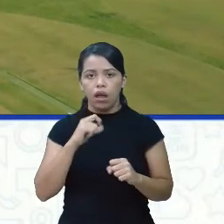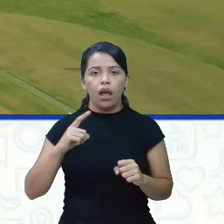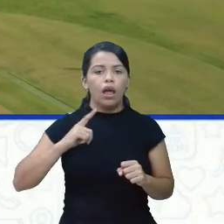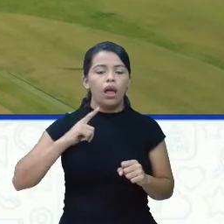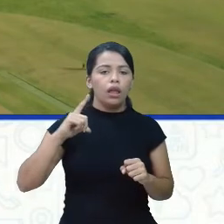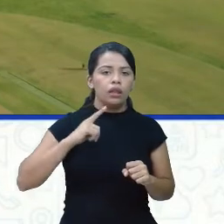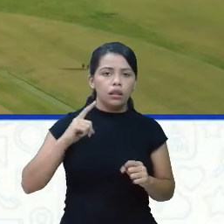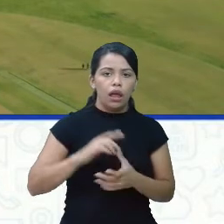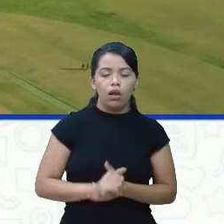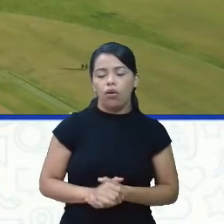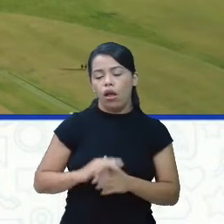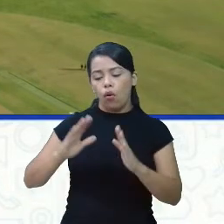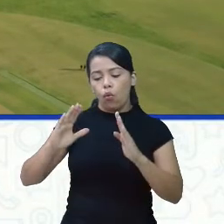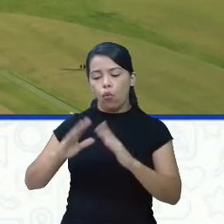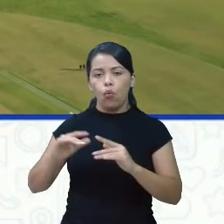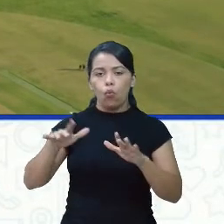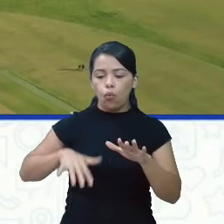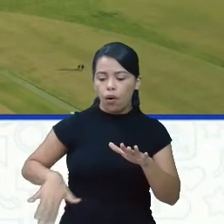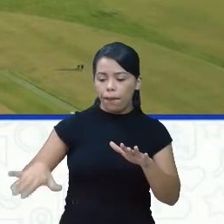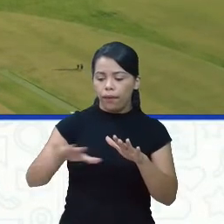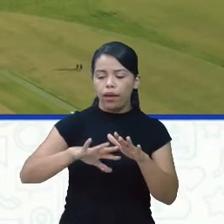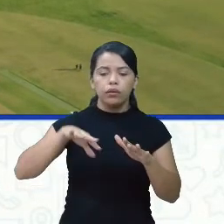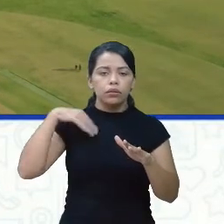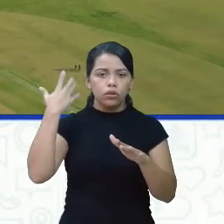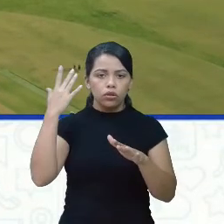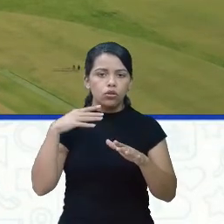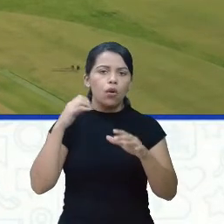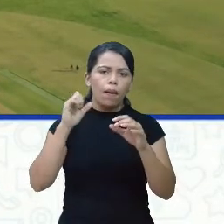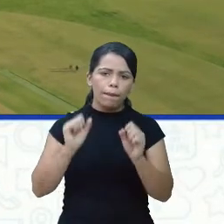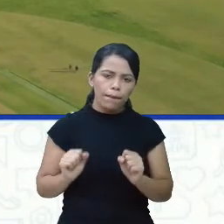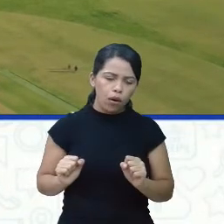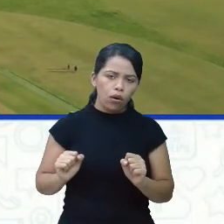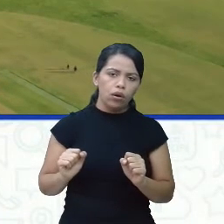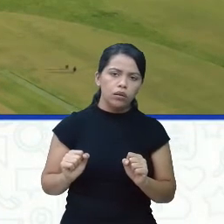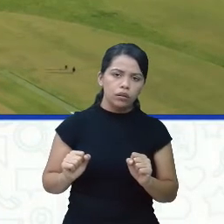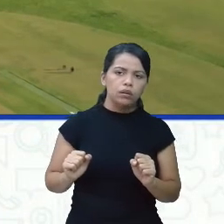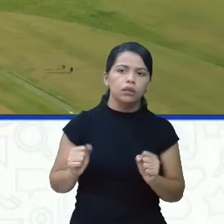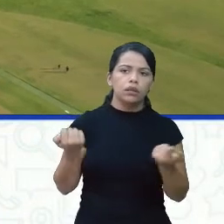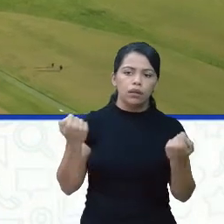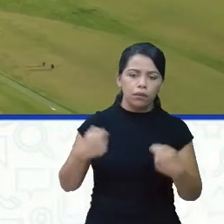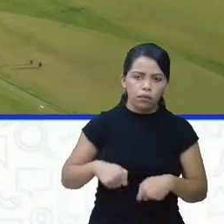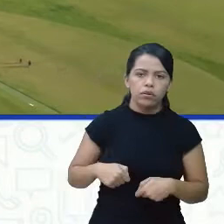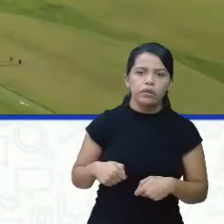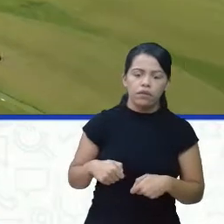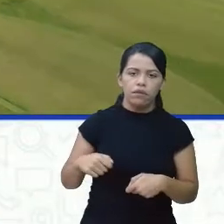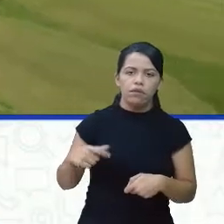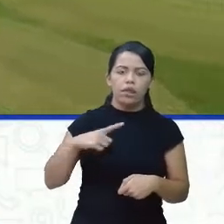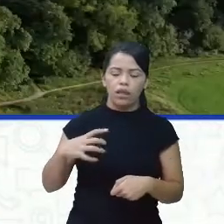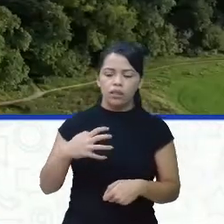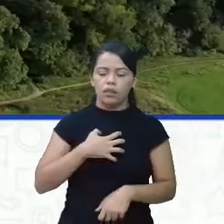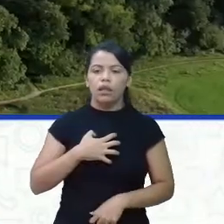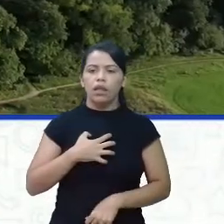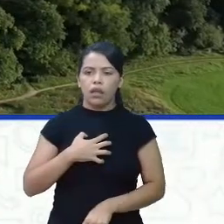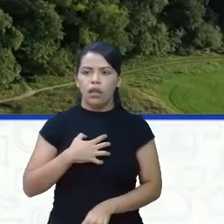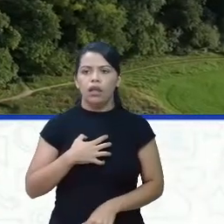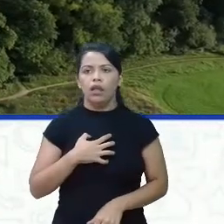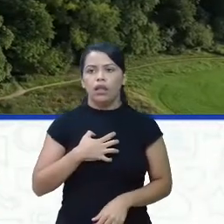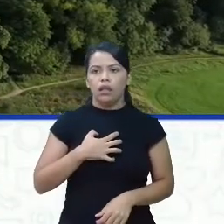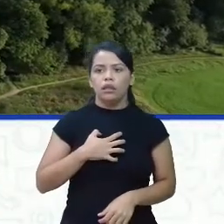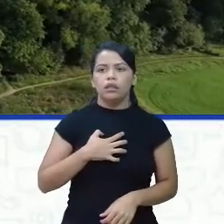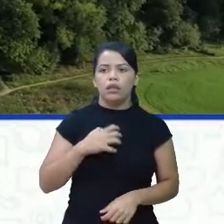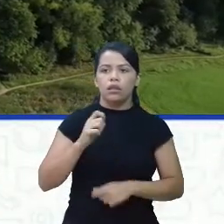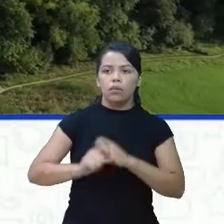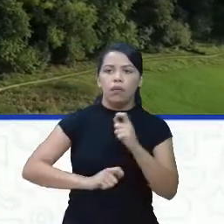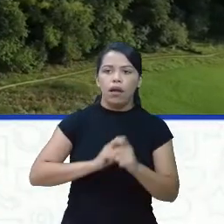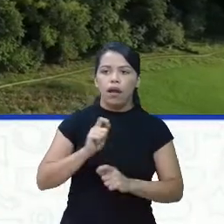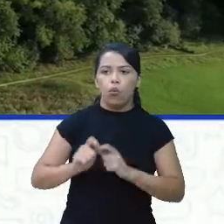sonoro pode proporcionar informações, estudos e pesquisas de ordem ecológica, histórica, fisiológica